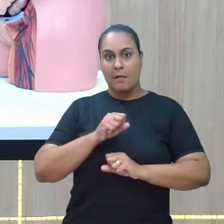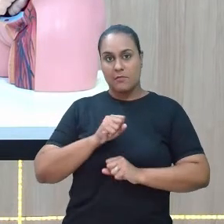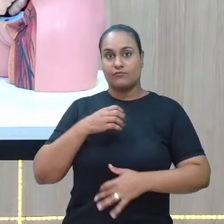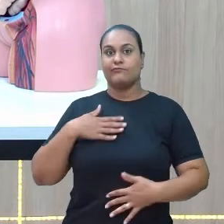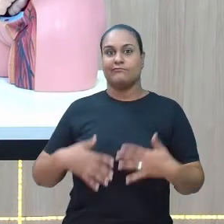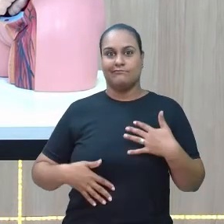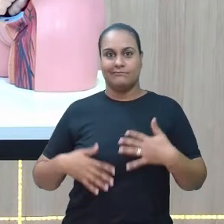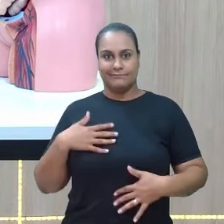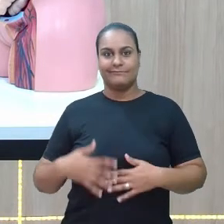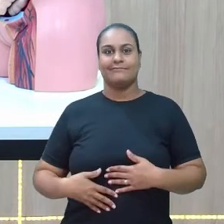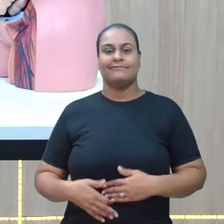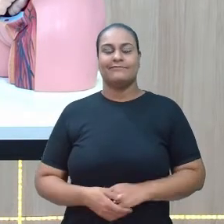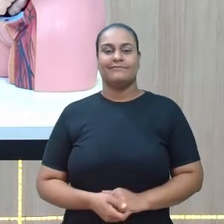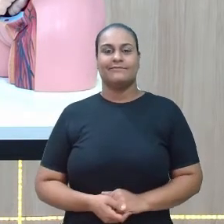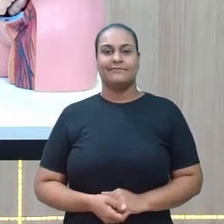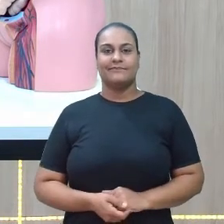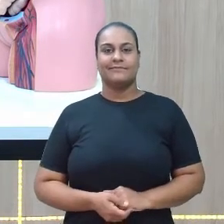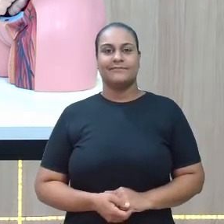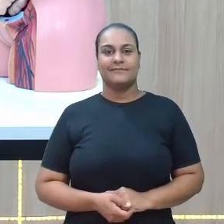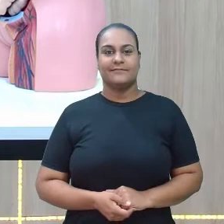nosso organismo.